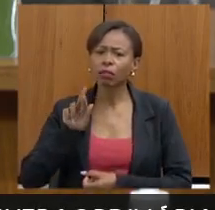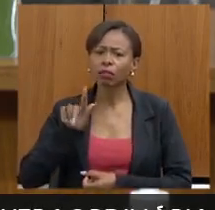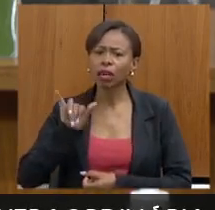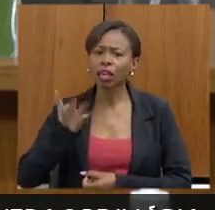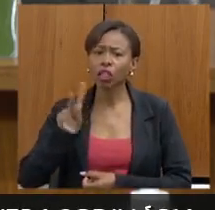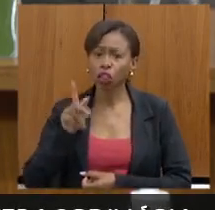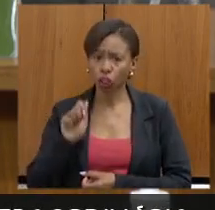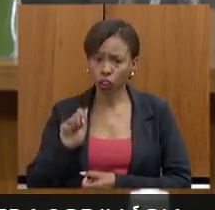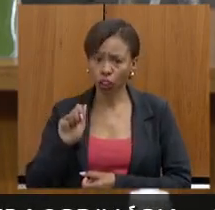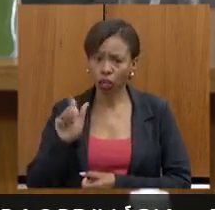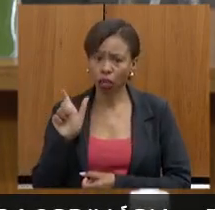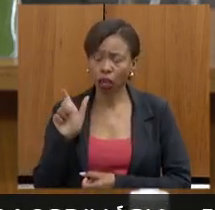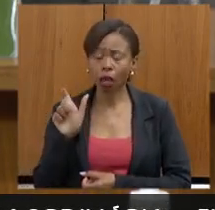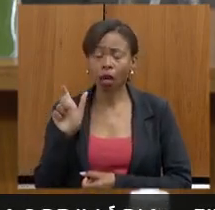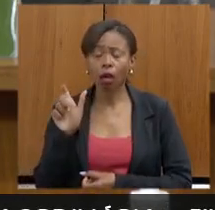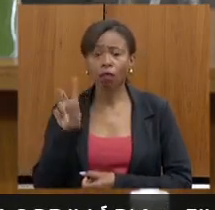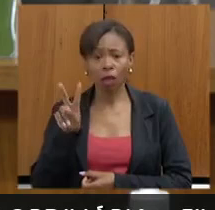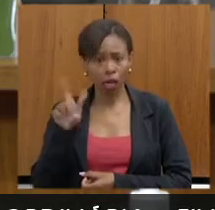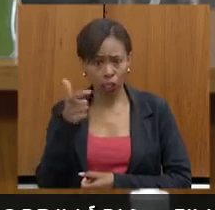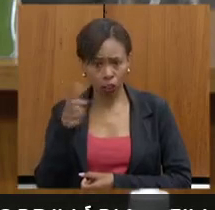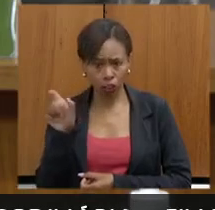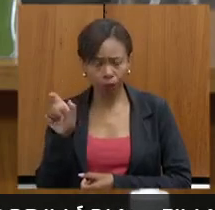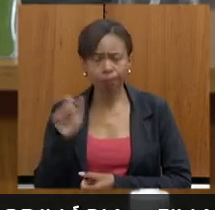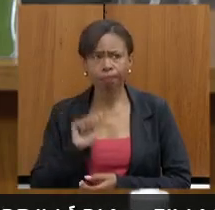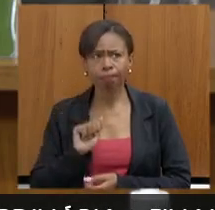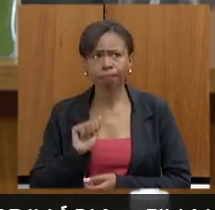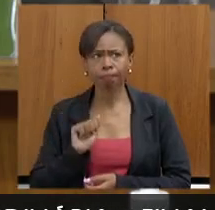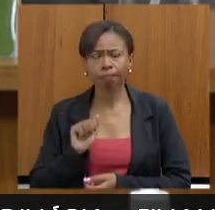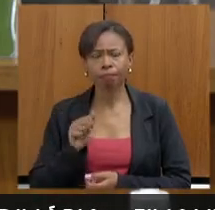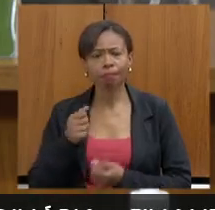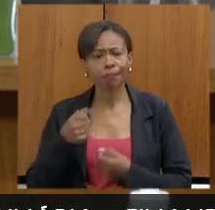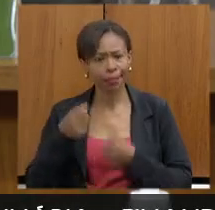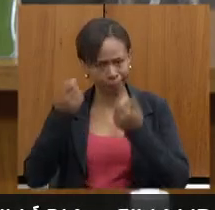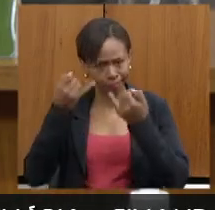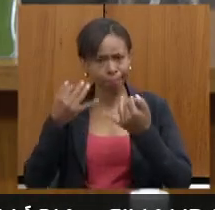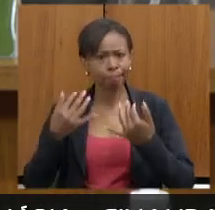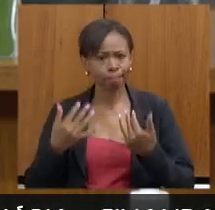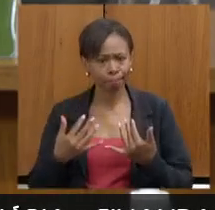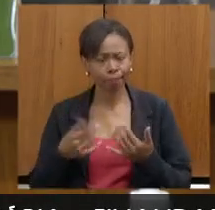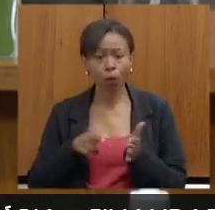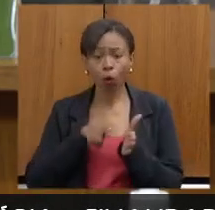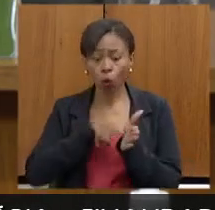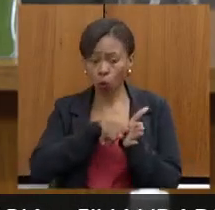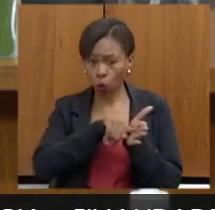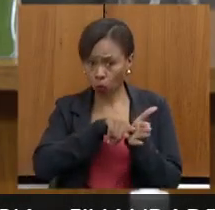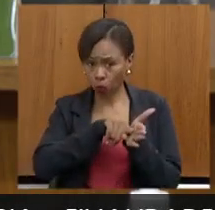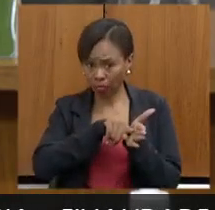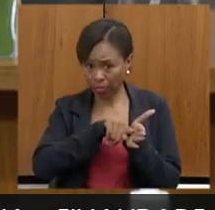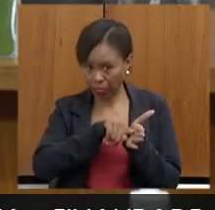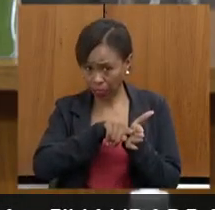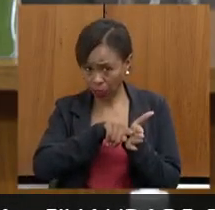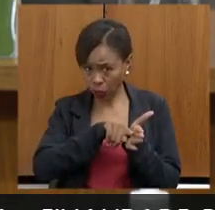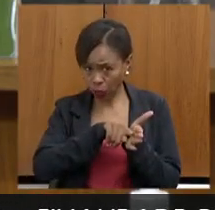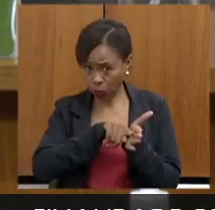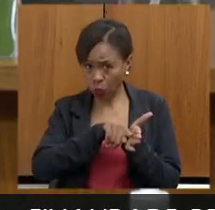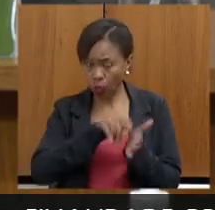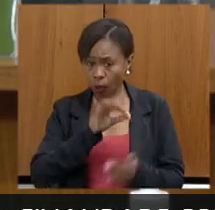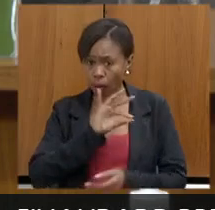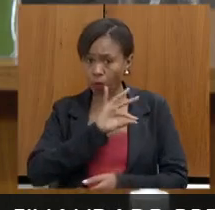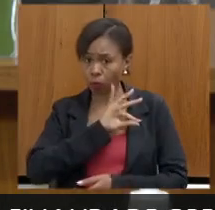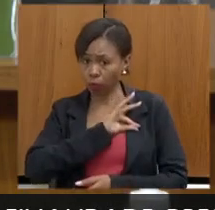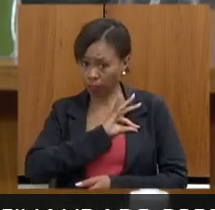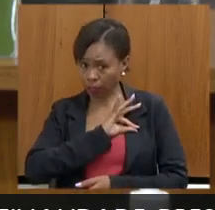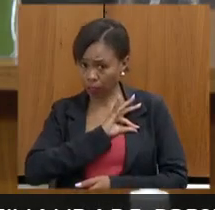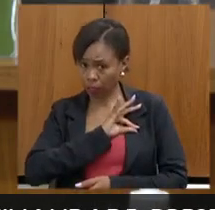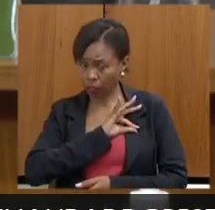audições então é uma oportuna a gente esclarecer é o inquérito policial militar ele é da